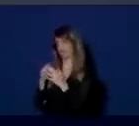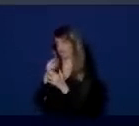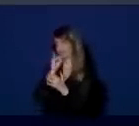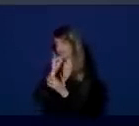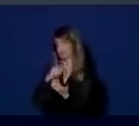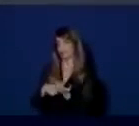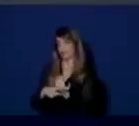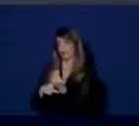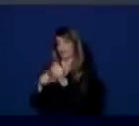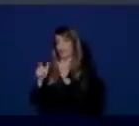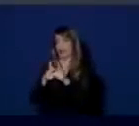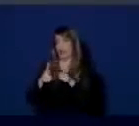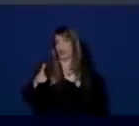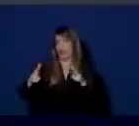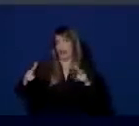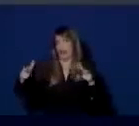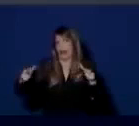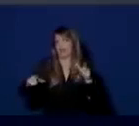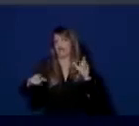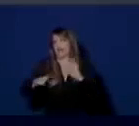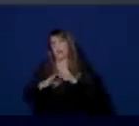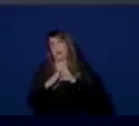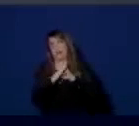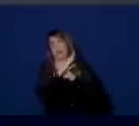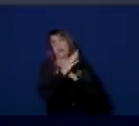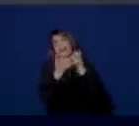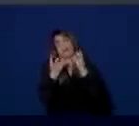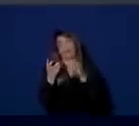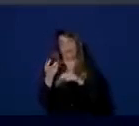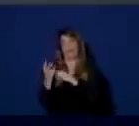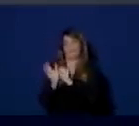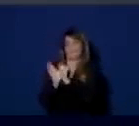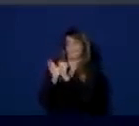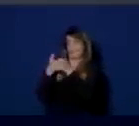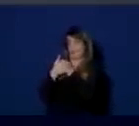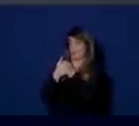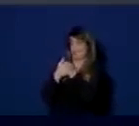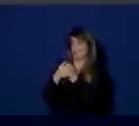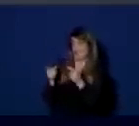tecnologia, vai crescer para burro, e ele quer um pouquinho de proteção de principal que